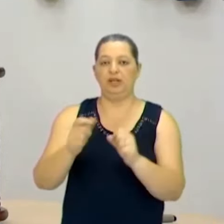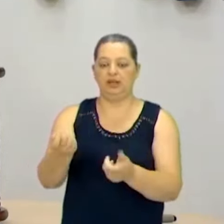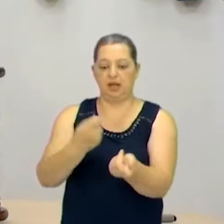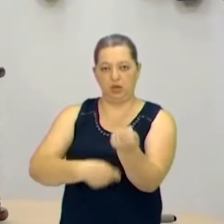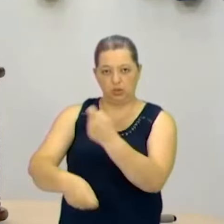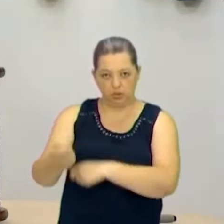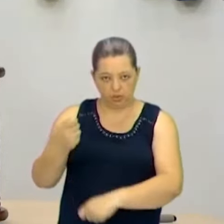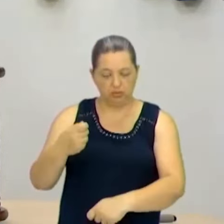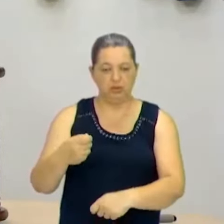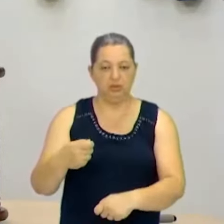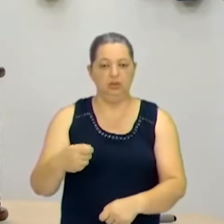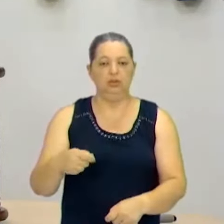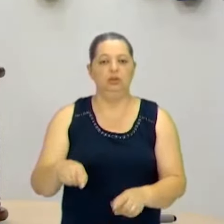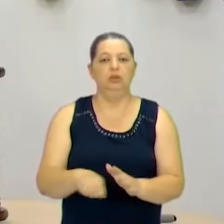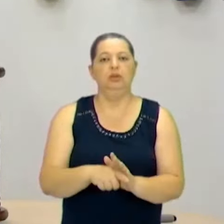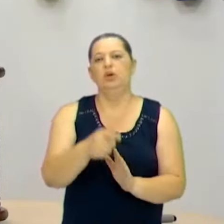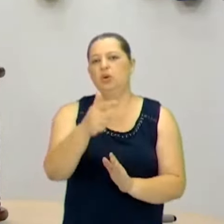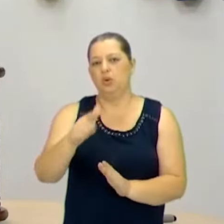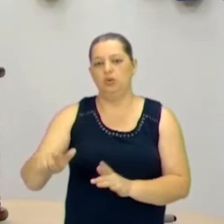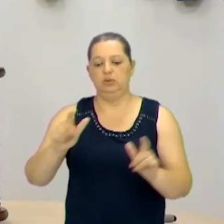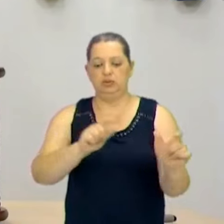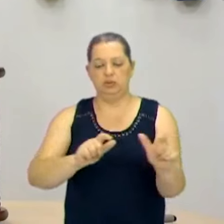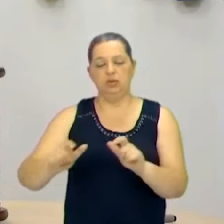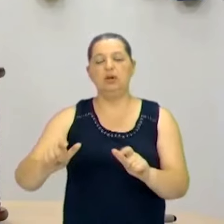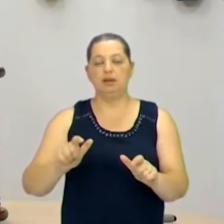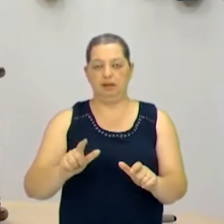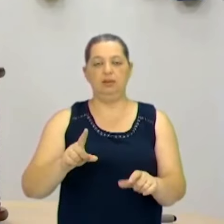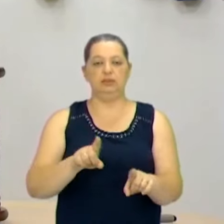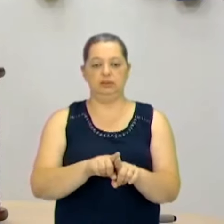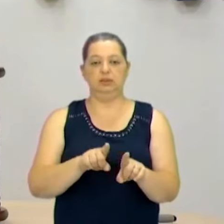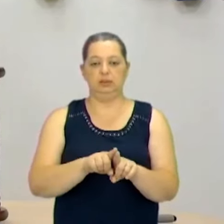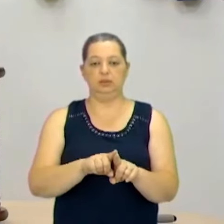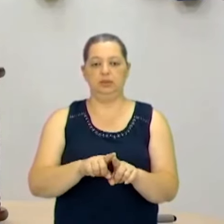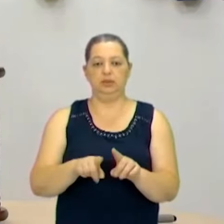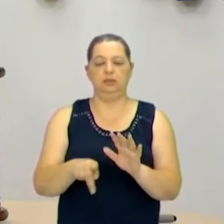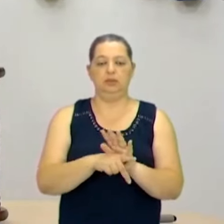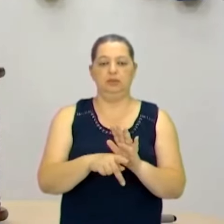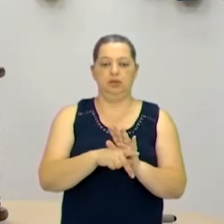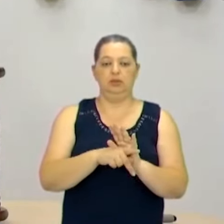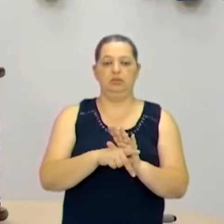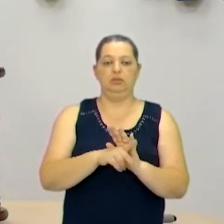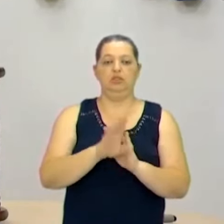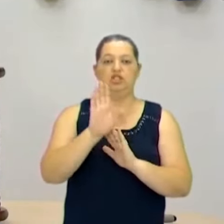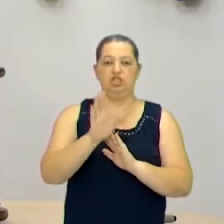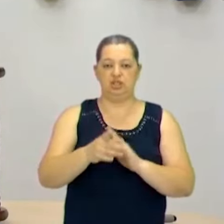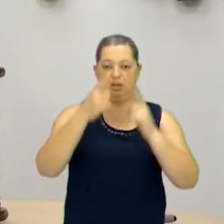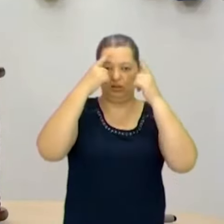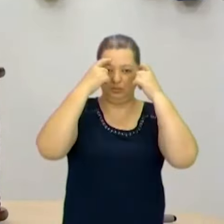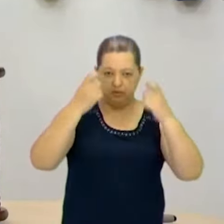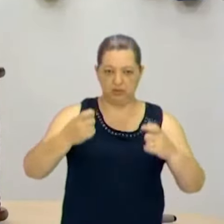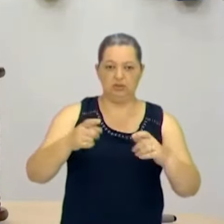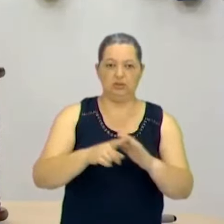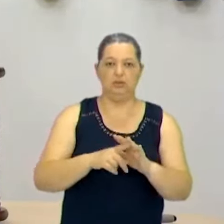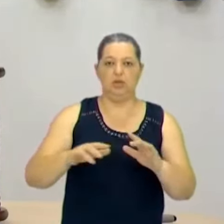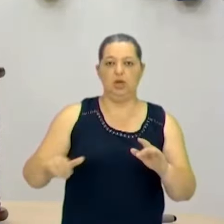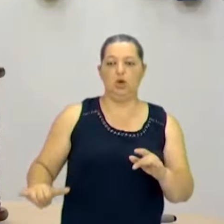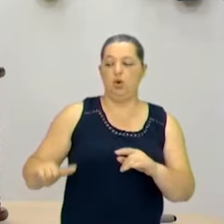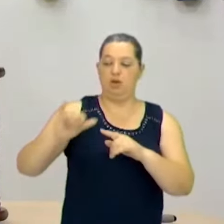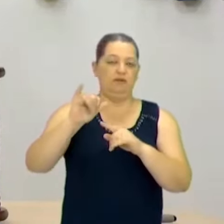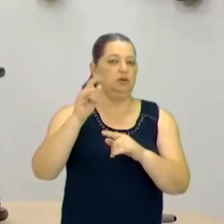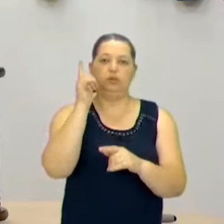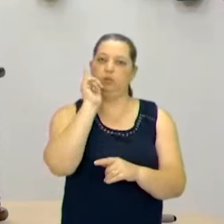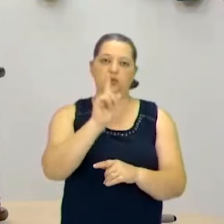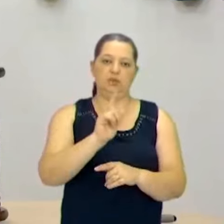o Pentágono e outros lugares que também foram atacados. Só que um dos aviões, inclusive, não conseguiu.